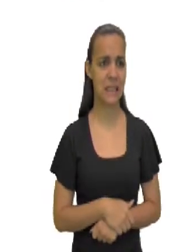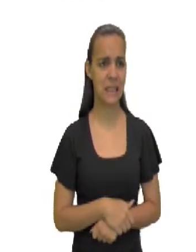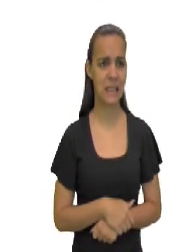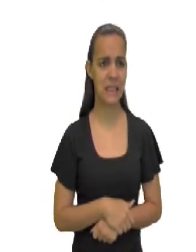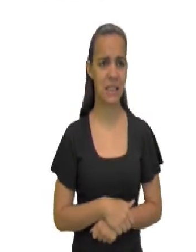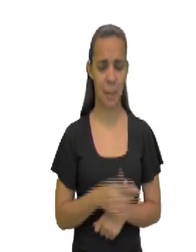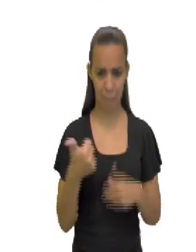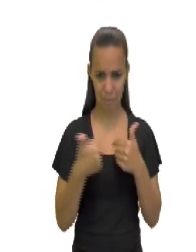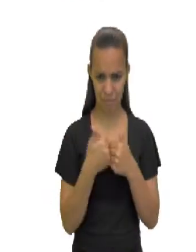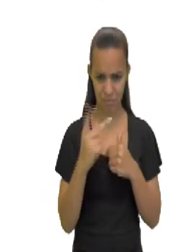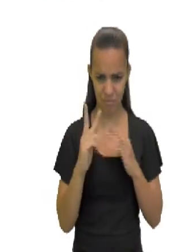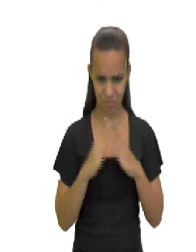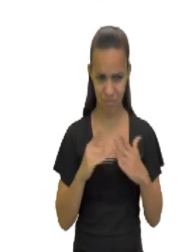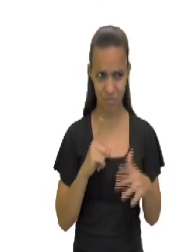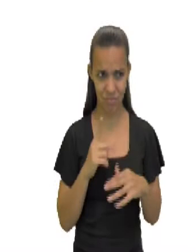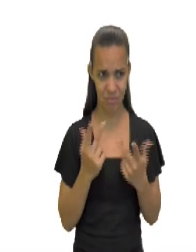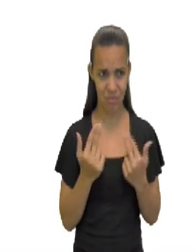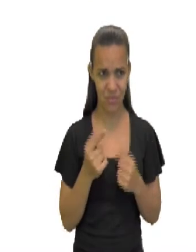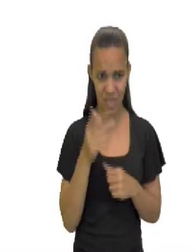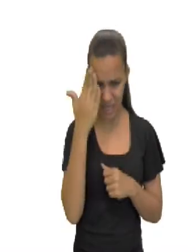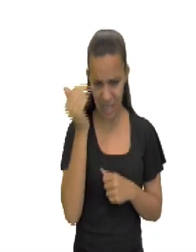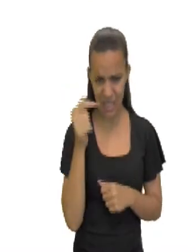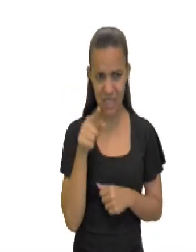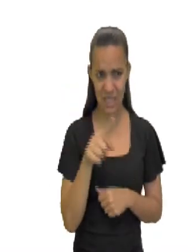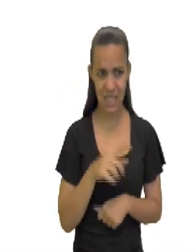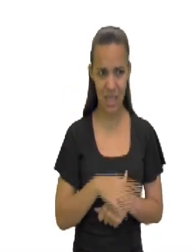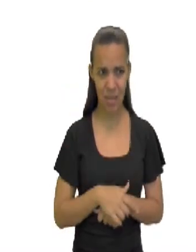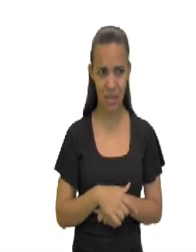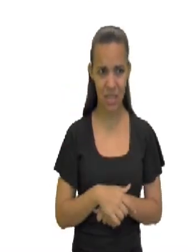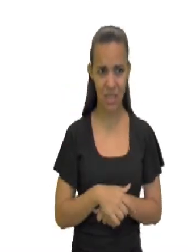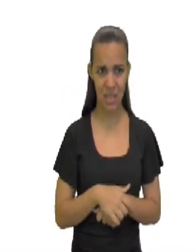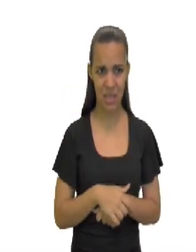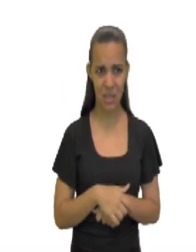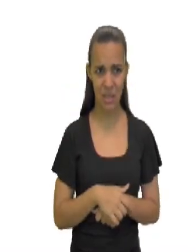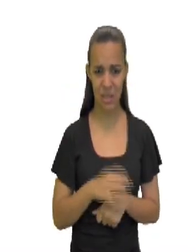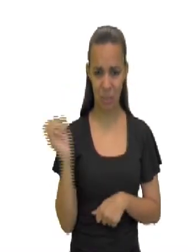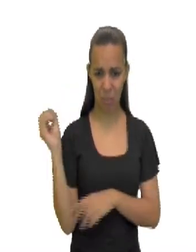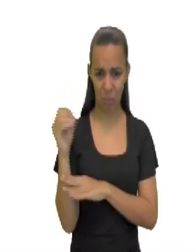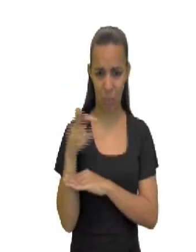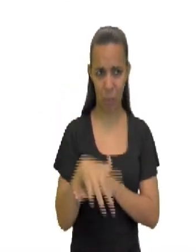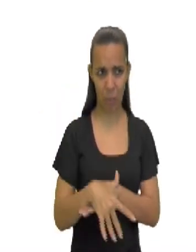casa? Sabe o que é isso que está sendo depositado no rio?